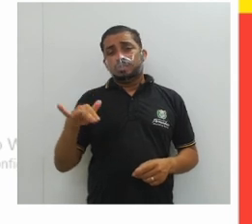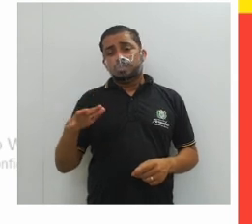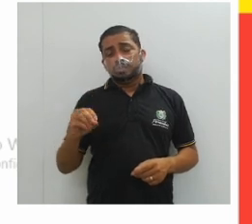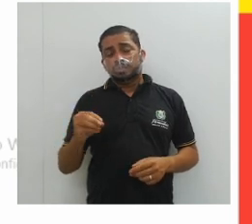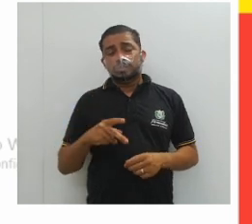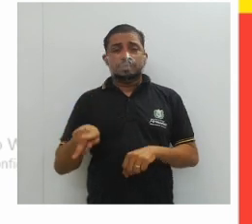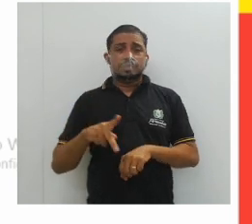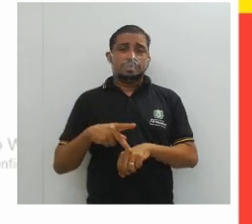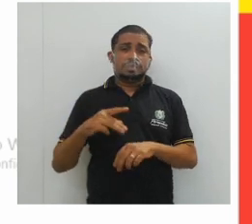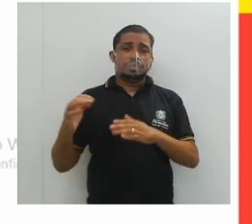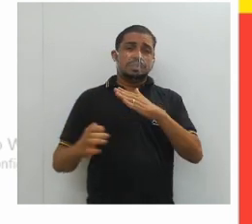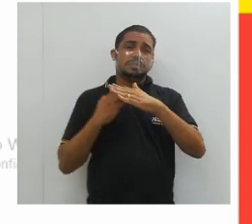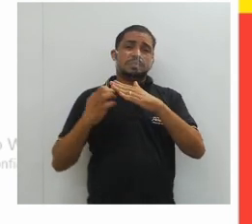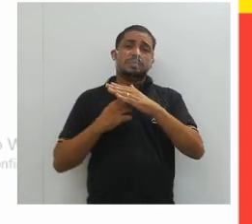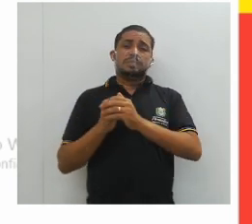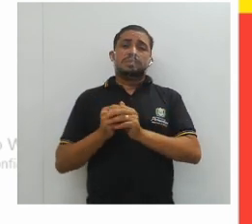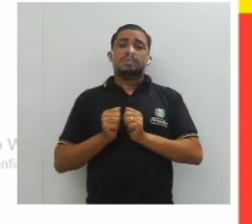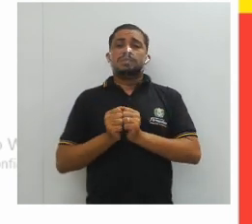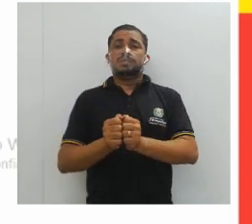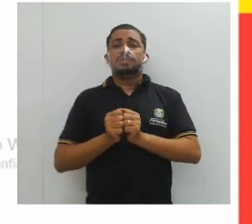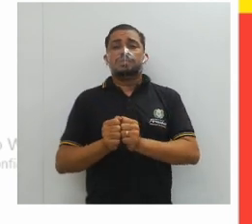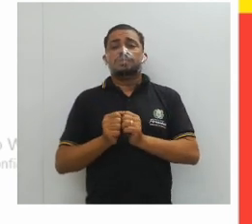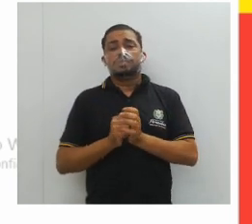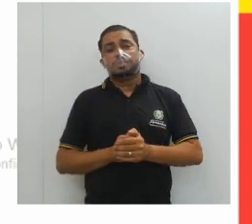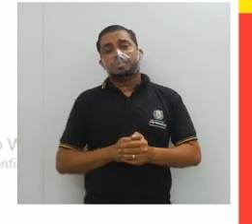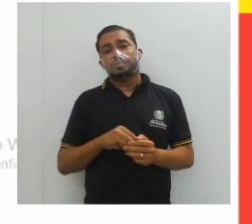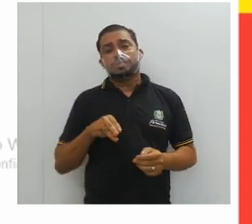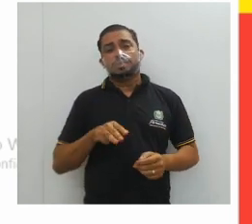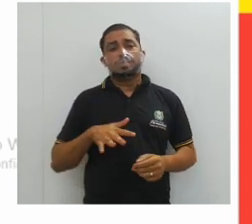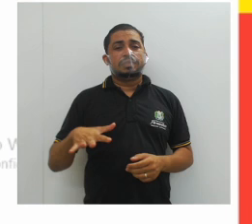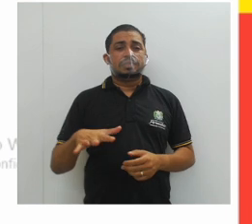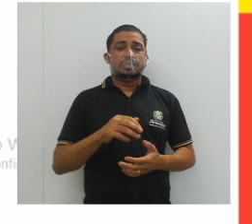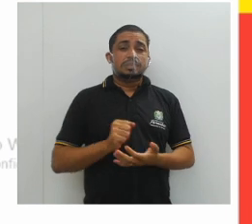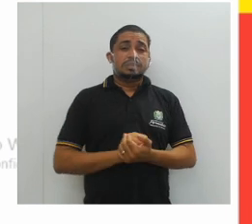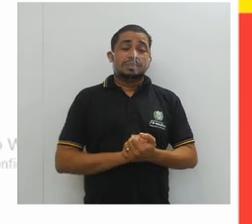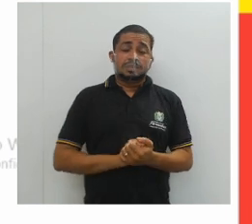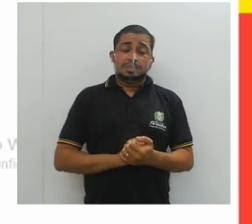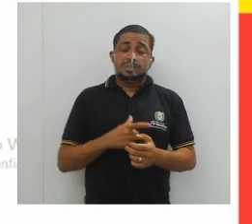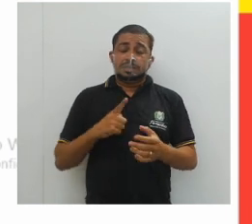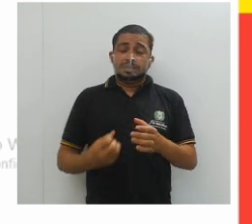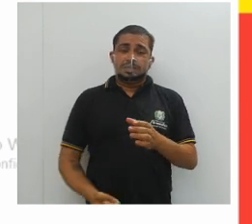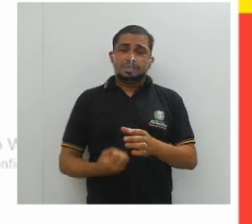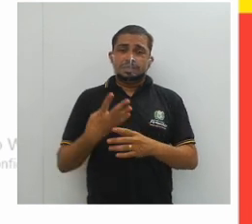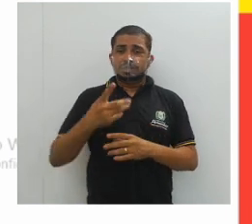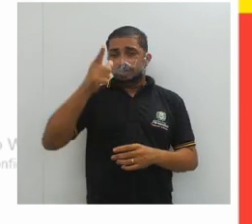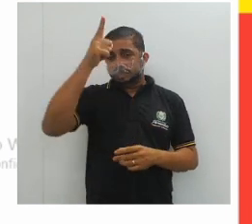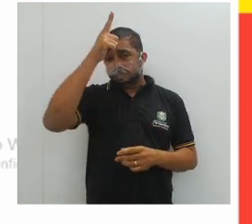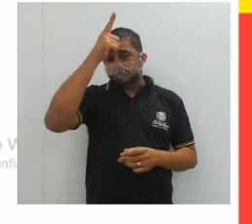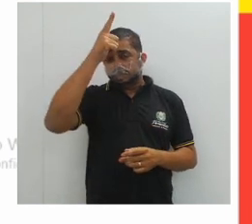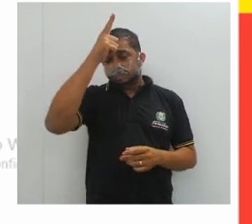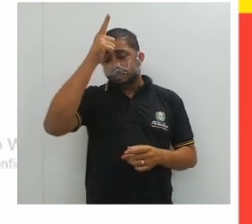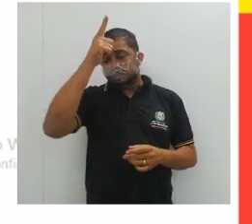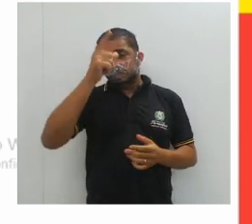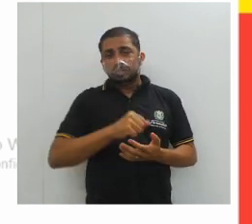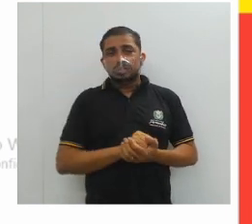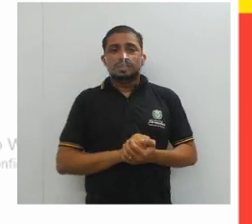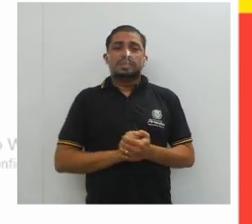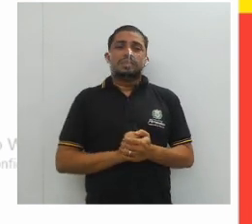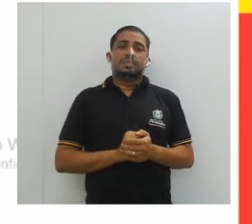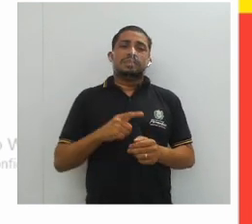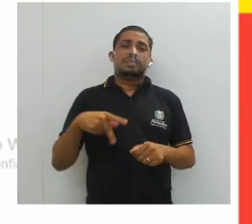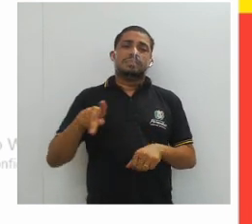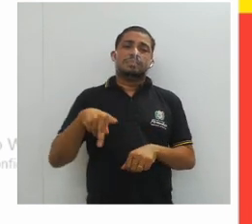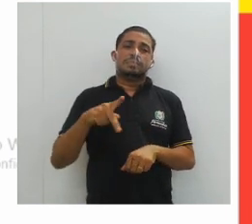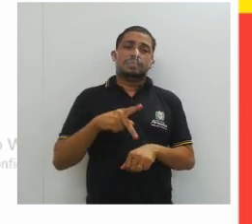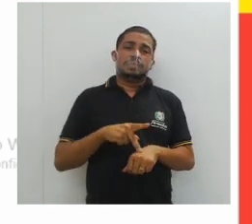e empresas se juntam, né, para poder dominar o mercado. Tem o surgimento da Alemanha. A Alemanha é um país recente,